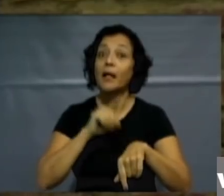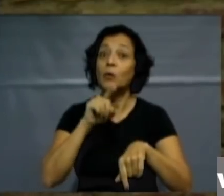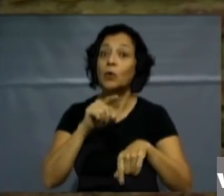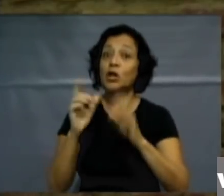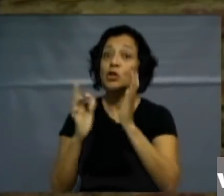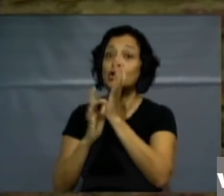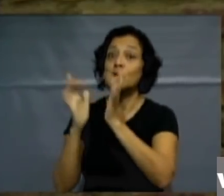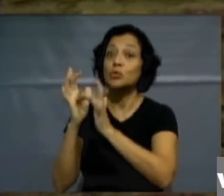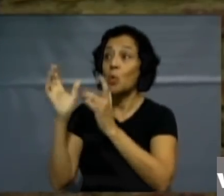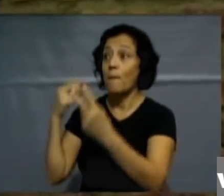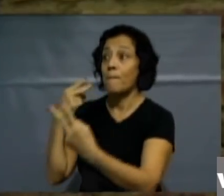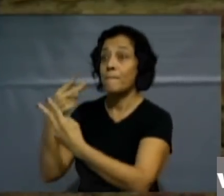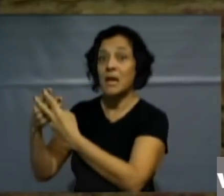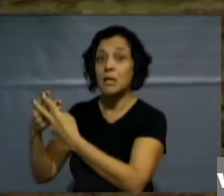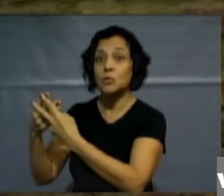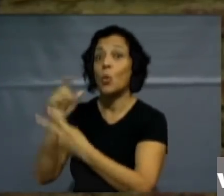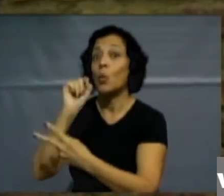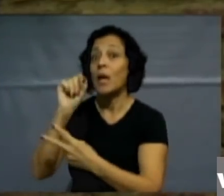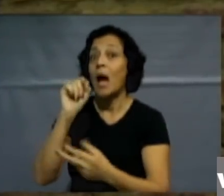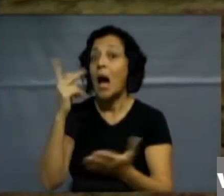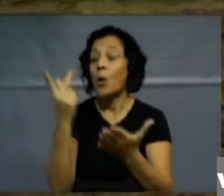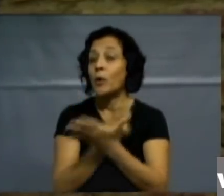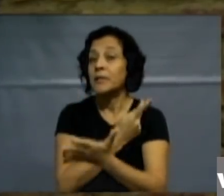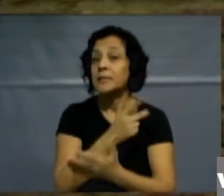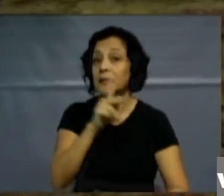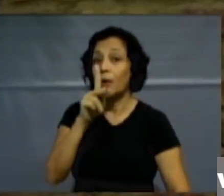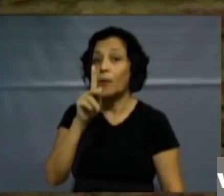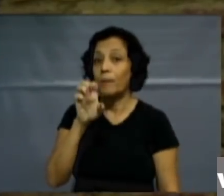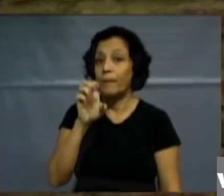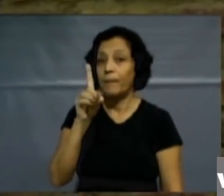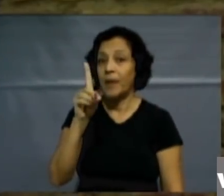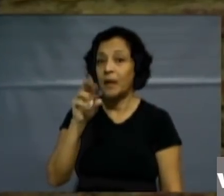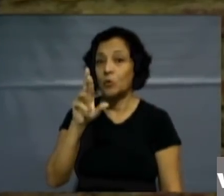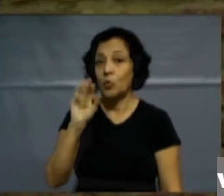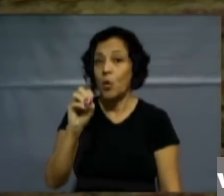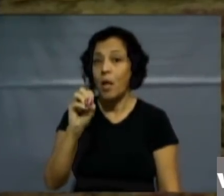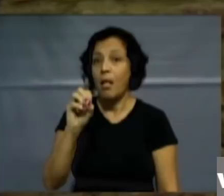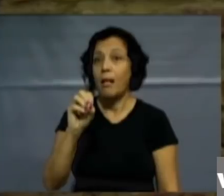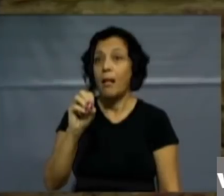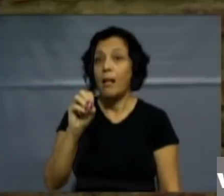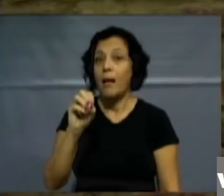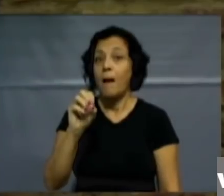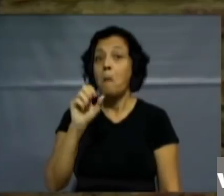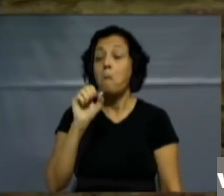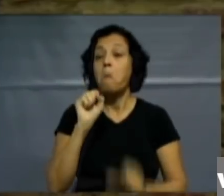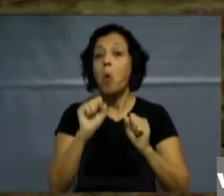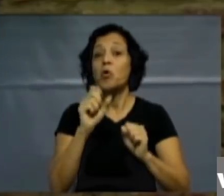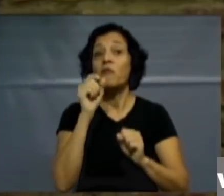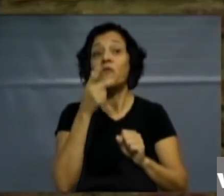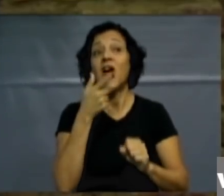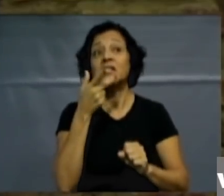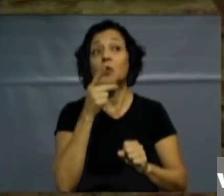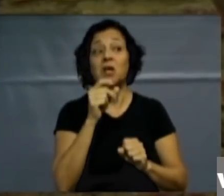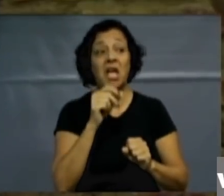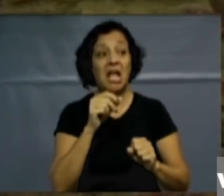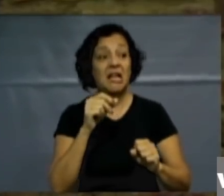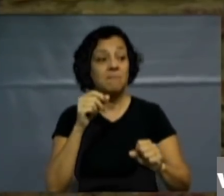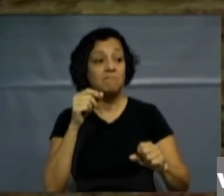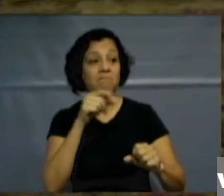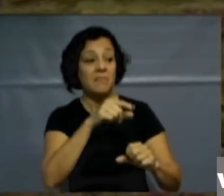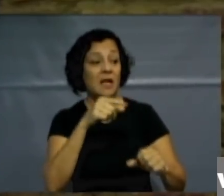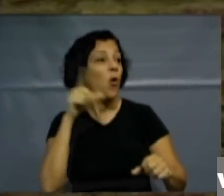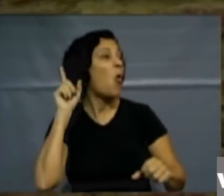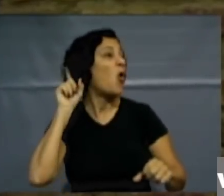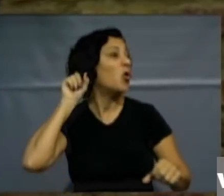Bartolomeu era sempre visto pelos cantos chorando, peregrinando com Jesus. Era conhecido como Bartolomeu, o triste.